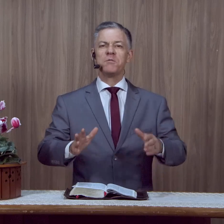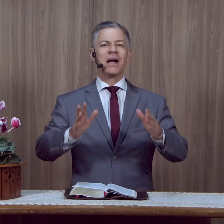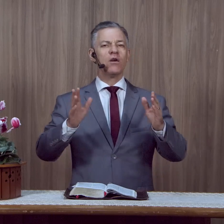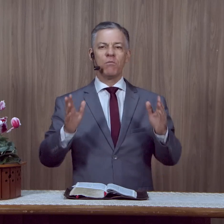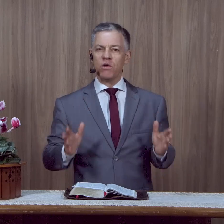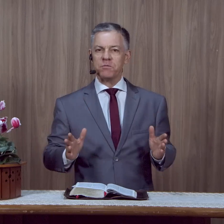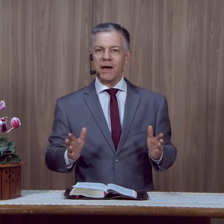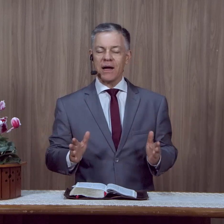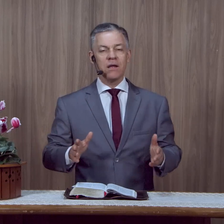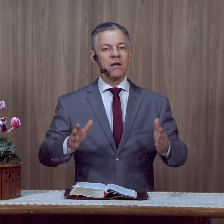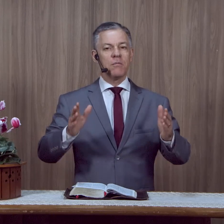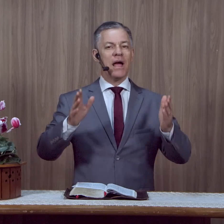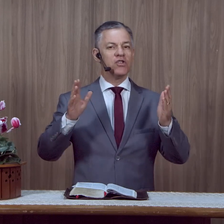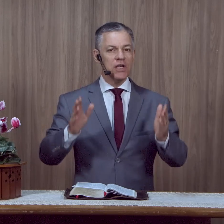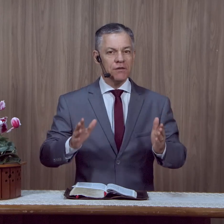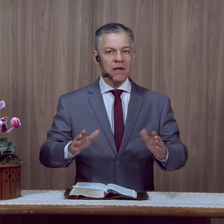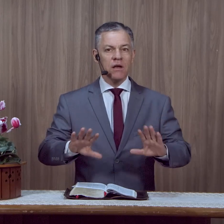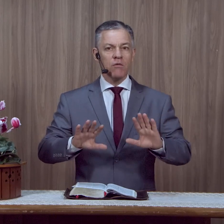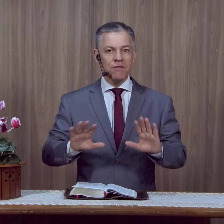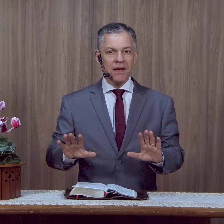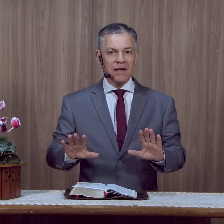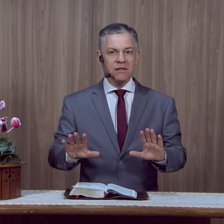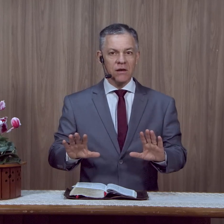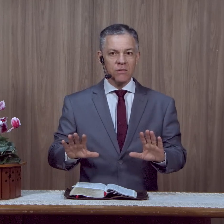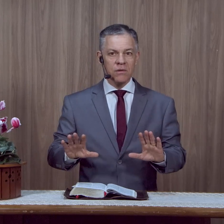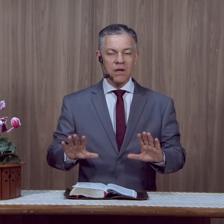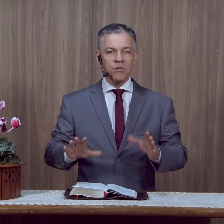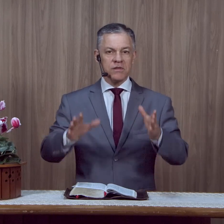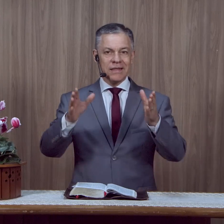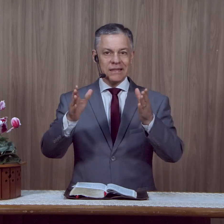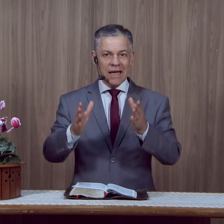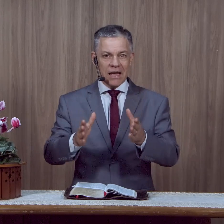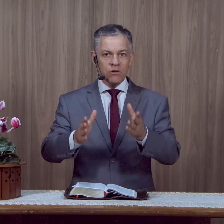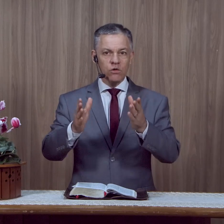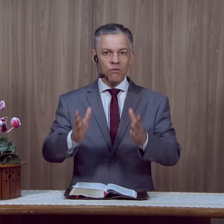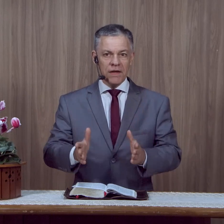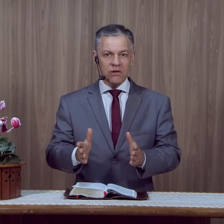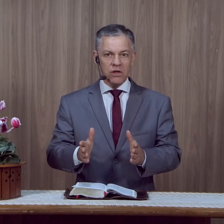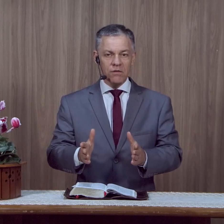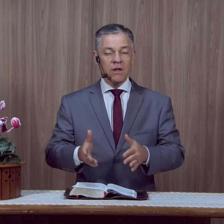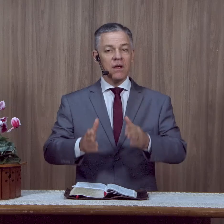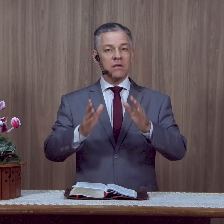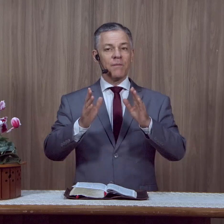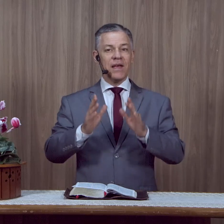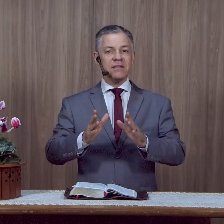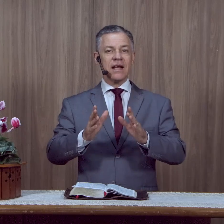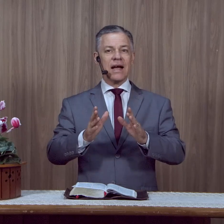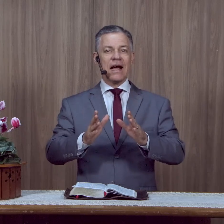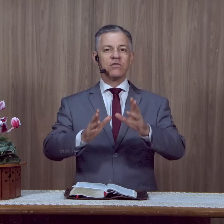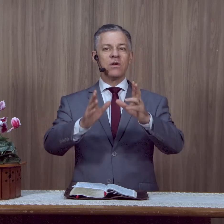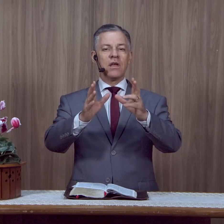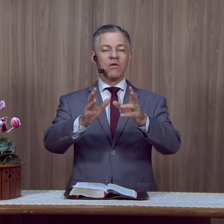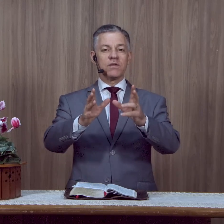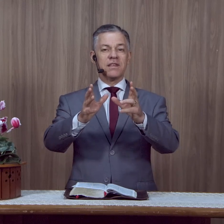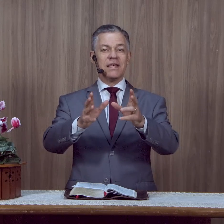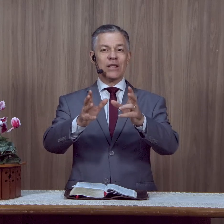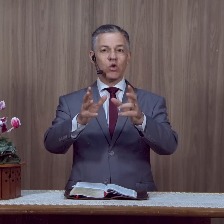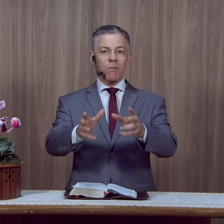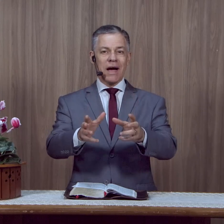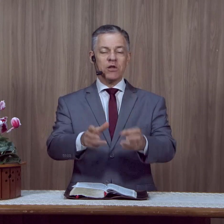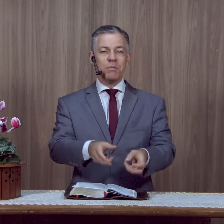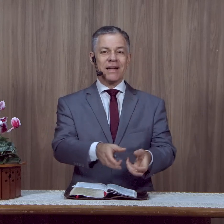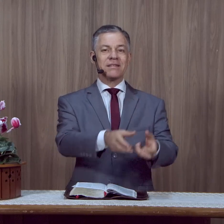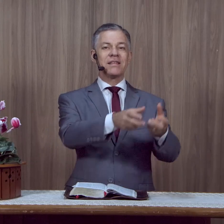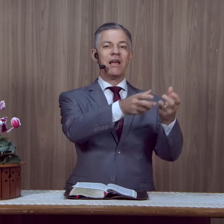devendo, pode pagar, não posso pagar. Bem, a dívida não vai ficar assim não. Você tem que solver a dívida. Então, nesse caso, você